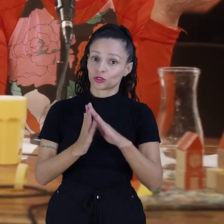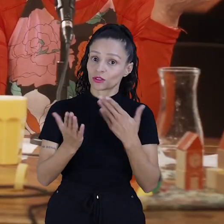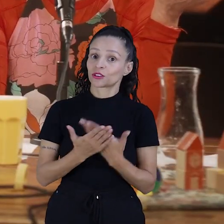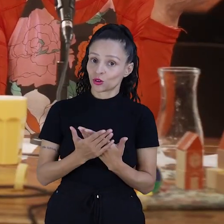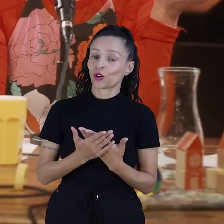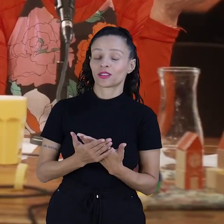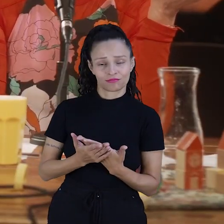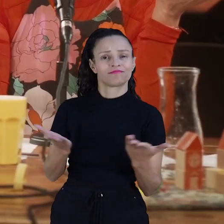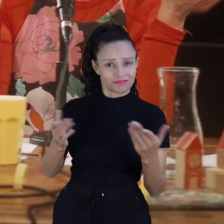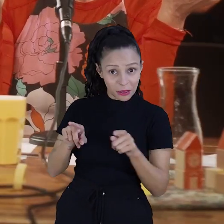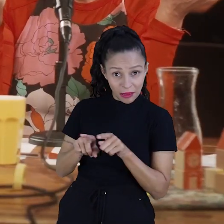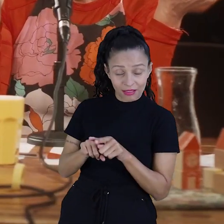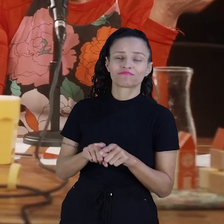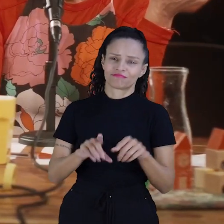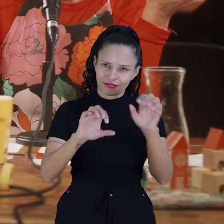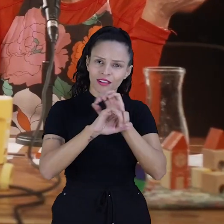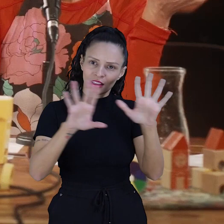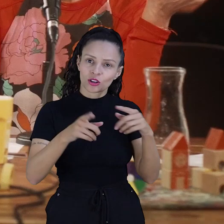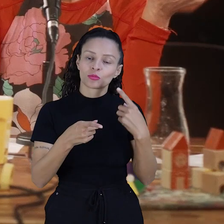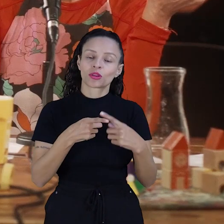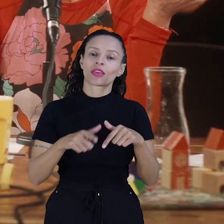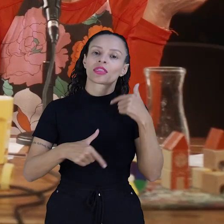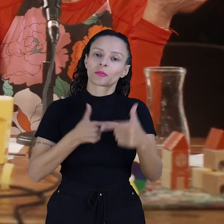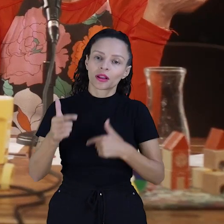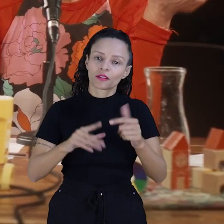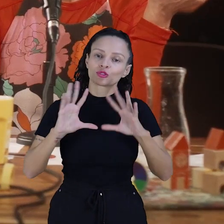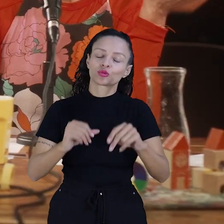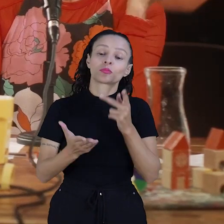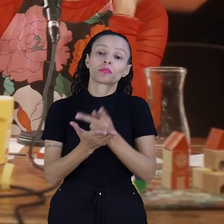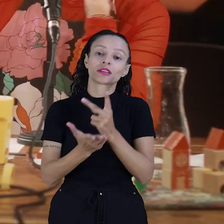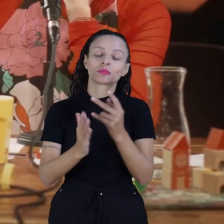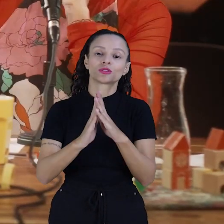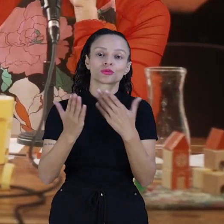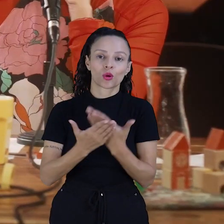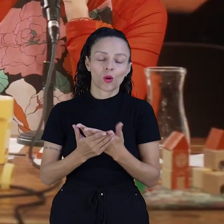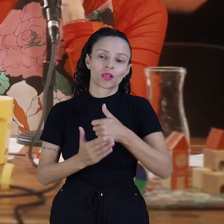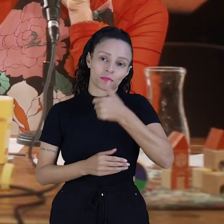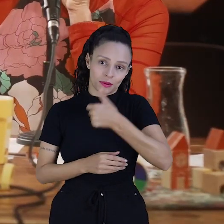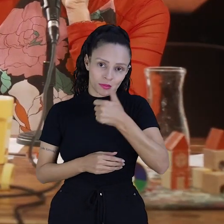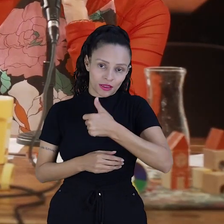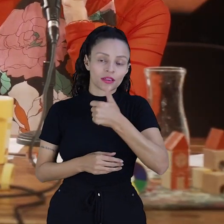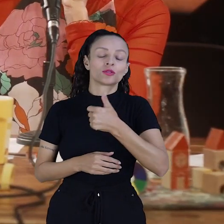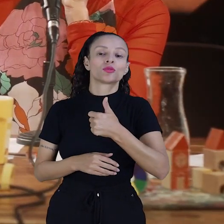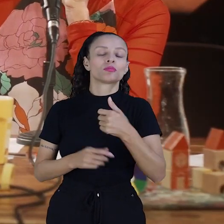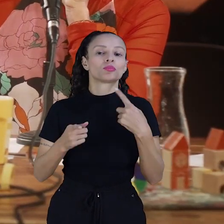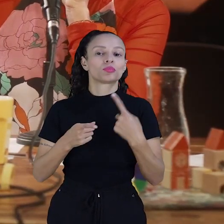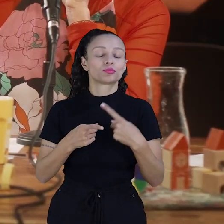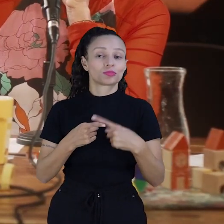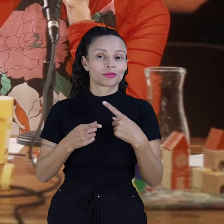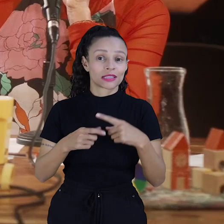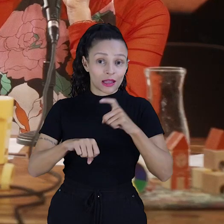Começou na escola, olha aí. Também? Claro, porque trabalhávamos todos na mesma escola, primeira